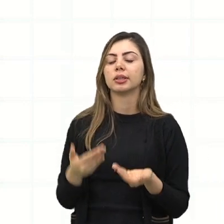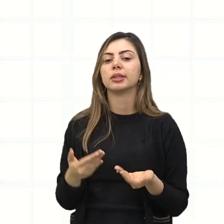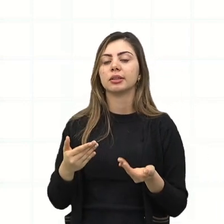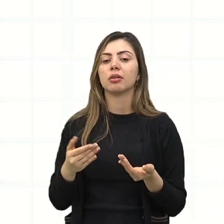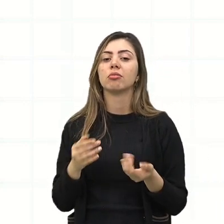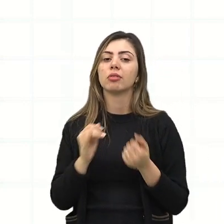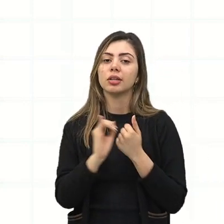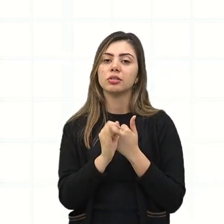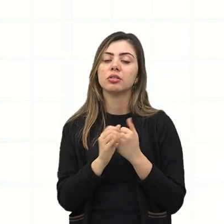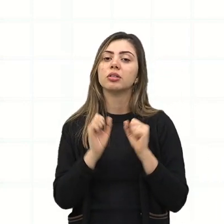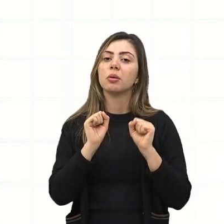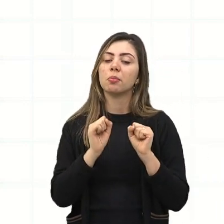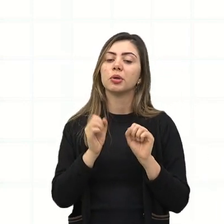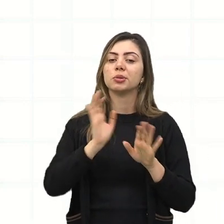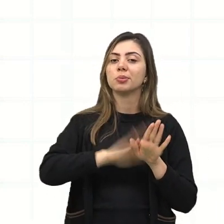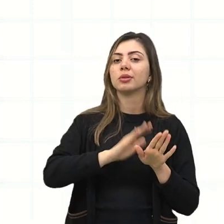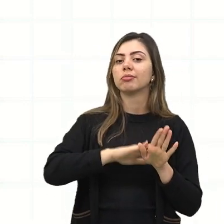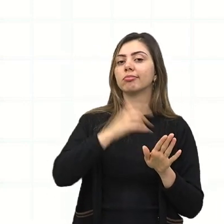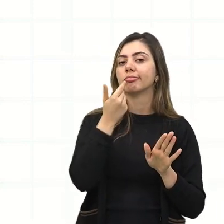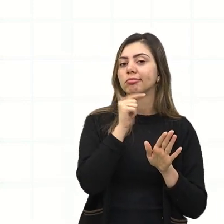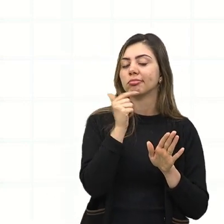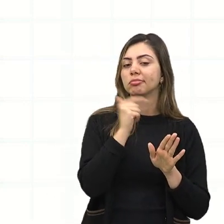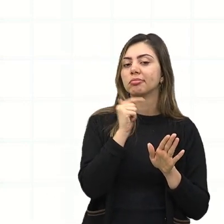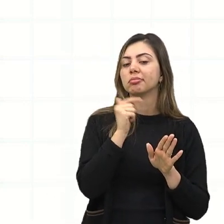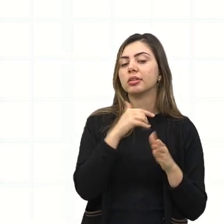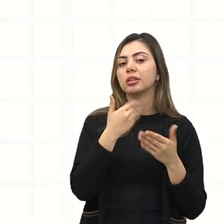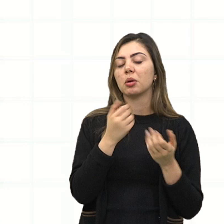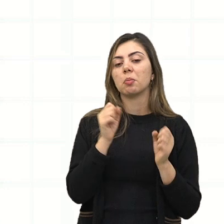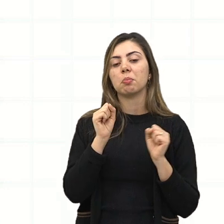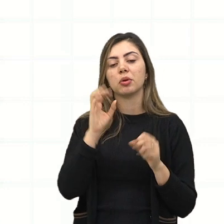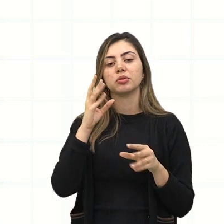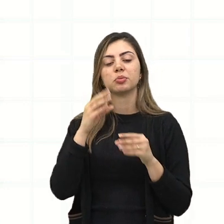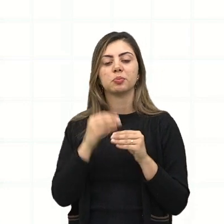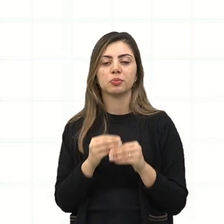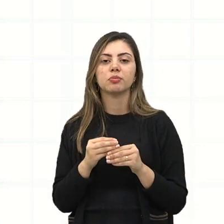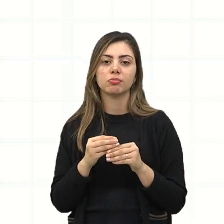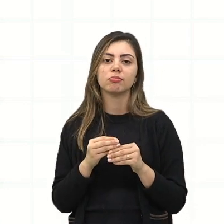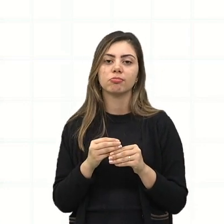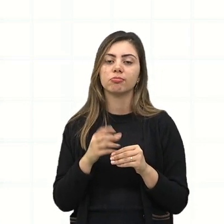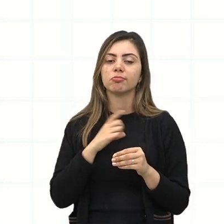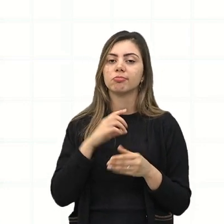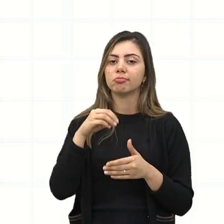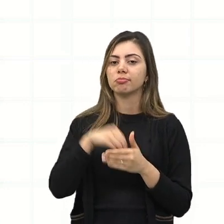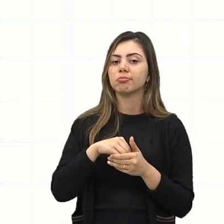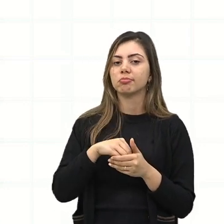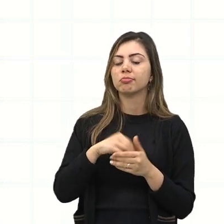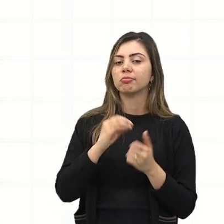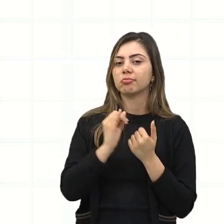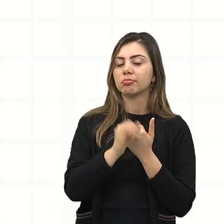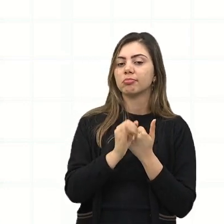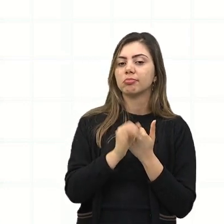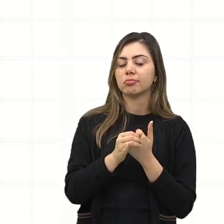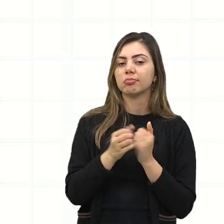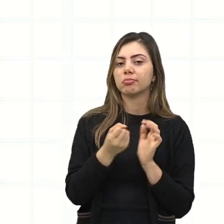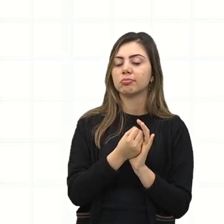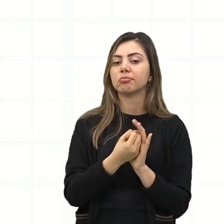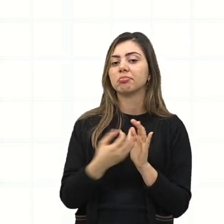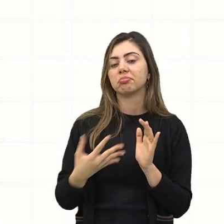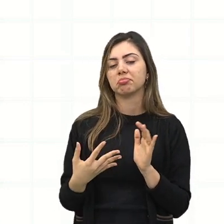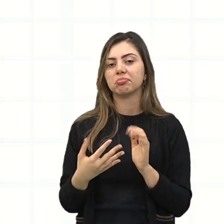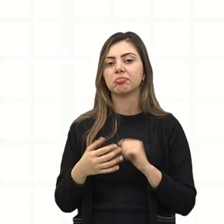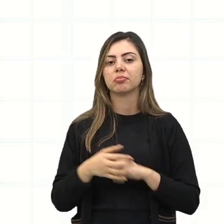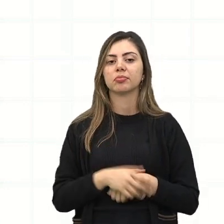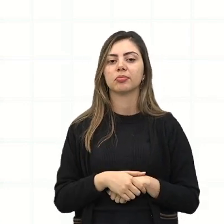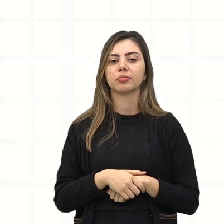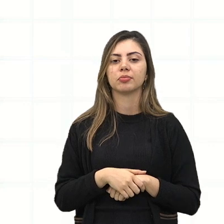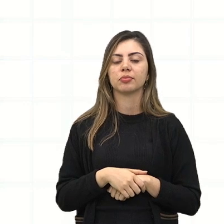ter bastante humor. Então essas conclusões podem ser bem-humoradas, podem trazer algum elemento dessa natureza.